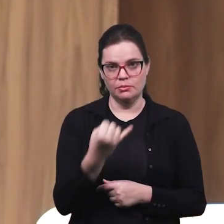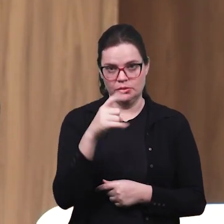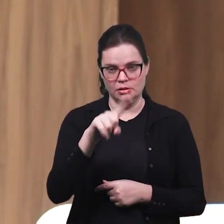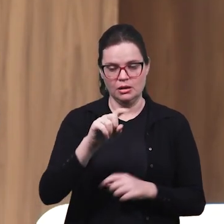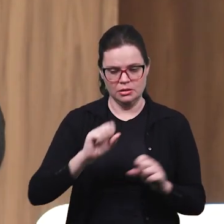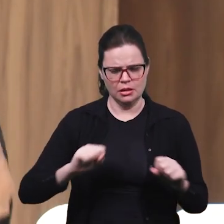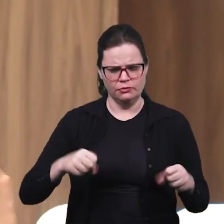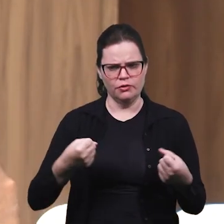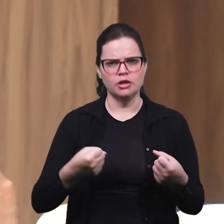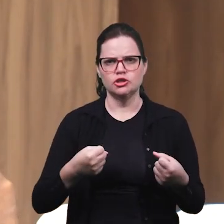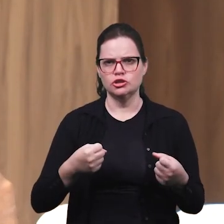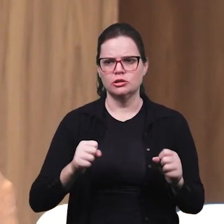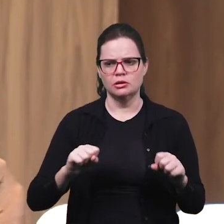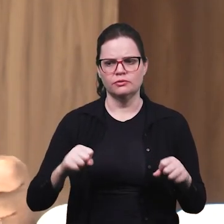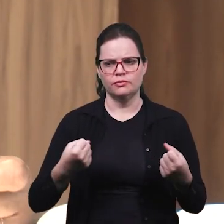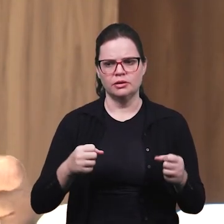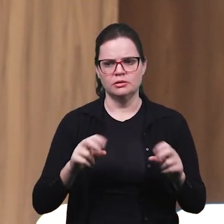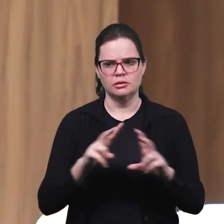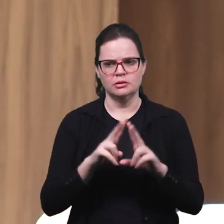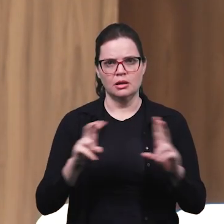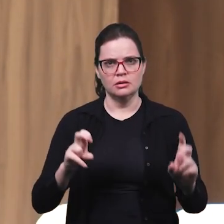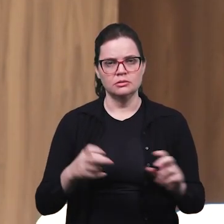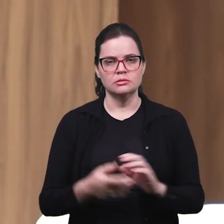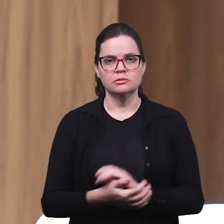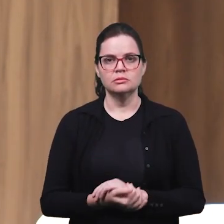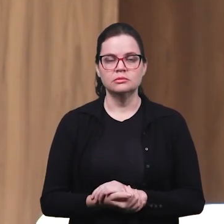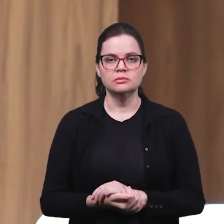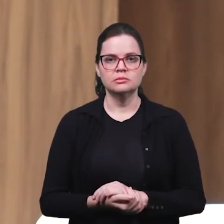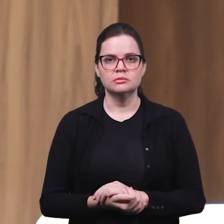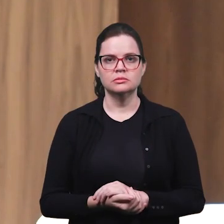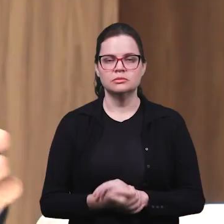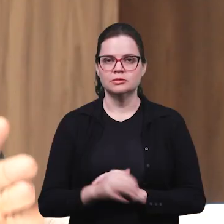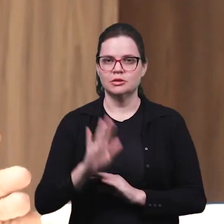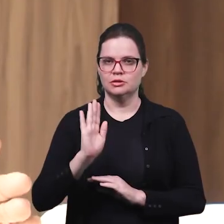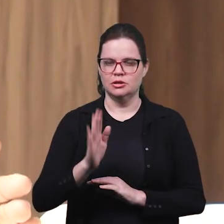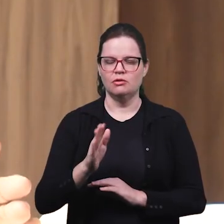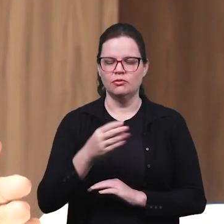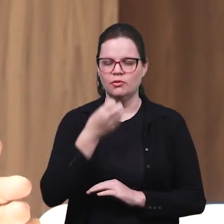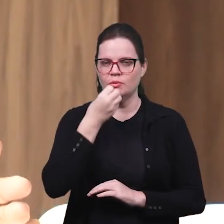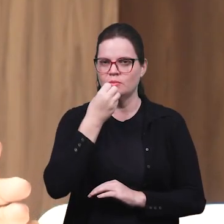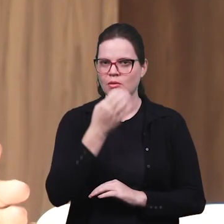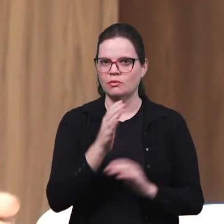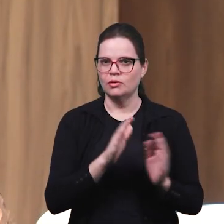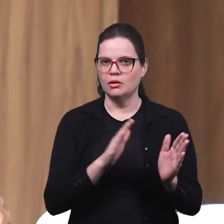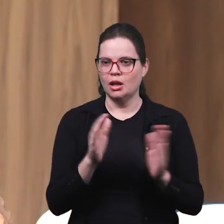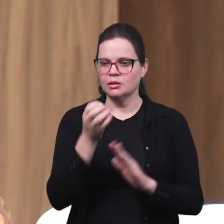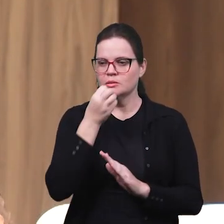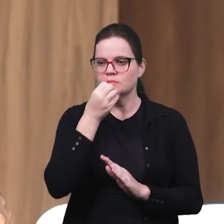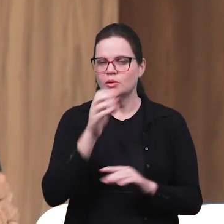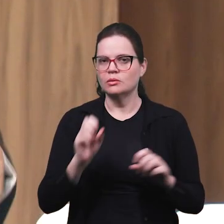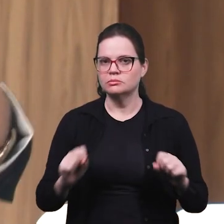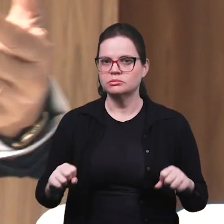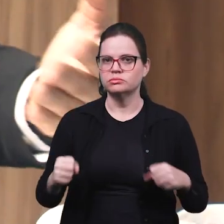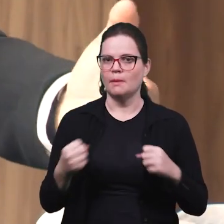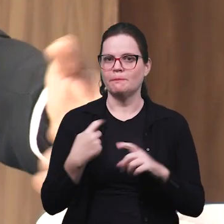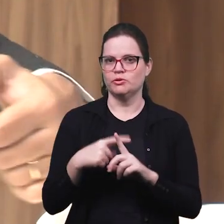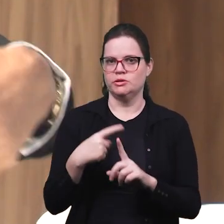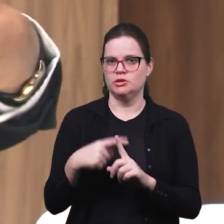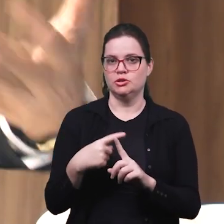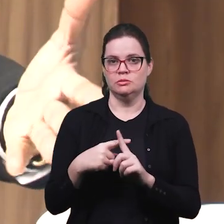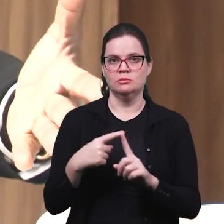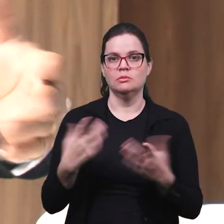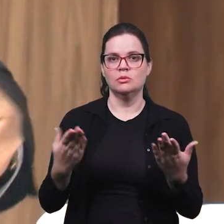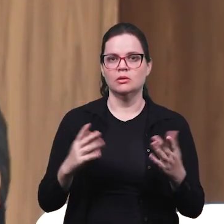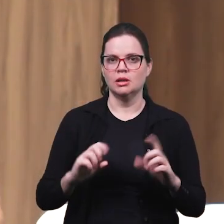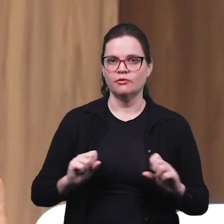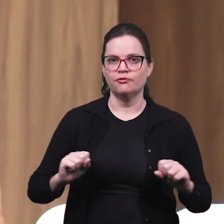Eles defendiam essa questão. Então, ali já foi um lado positivo dessa defesa, que até hoje nós defendemos, o